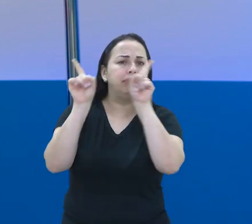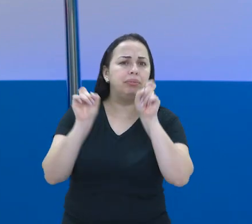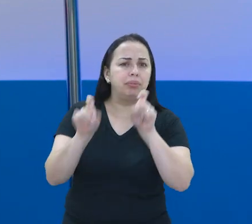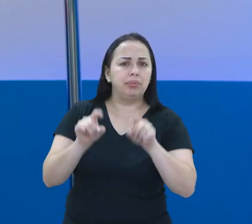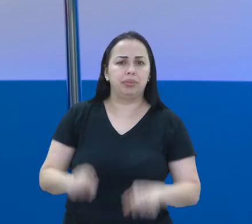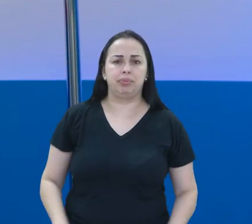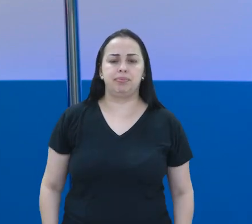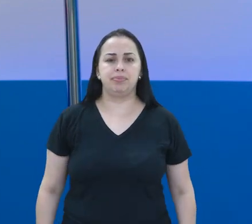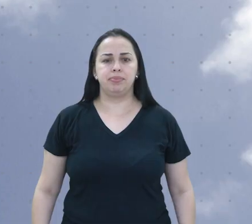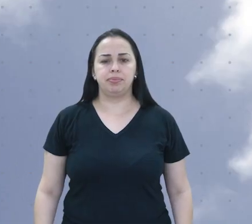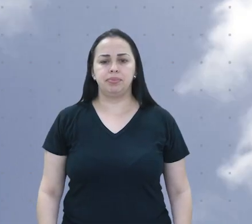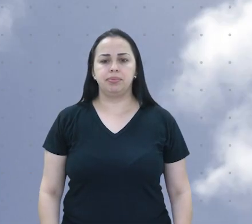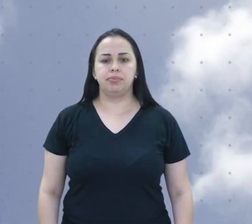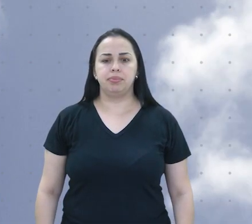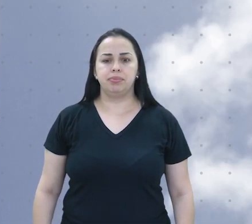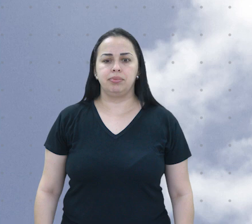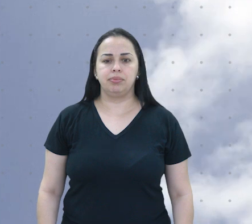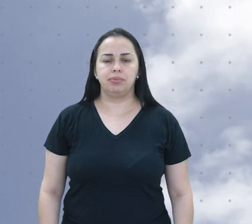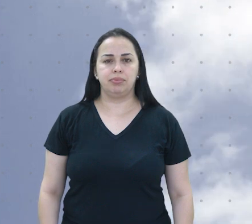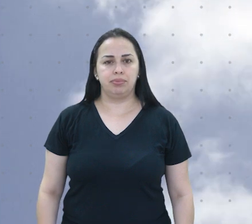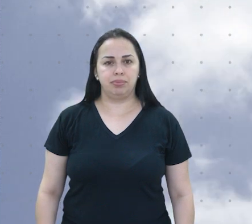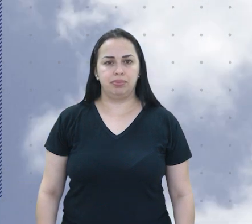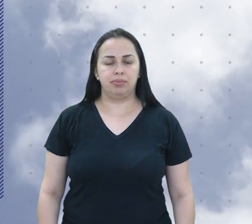amanhã na previsão.